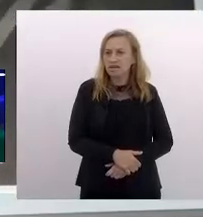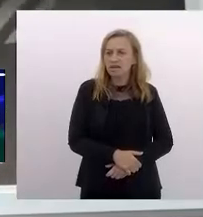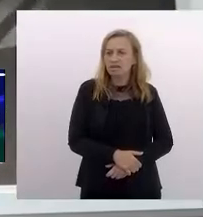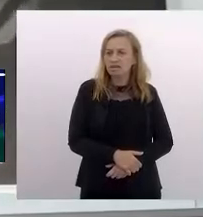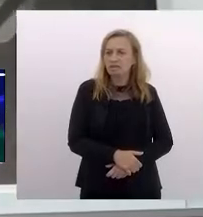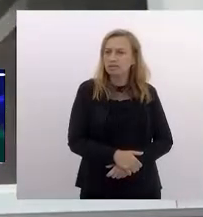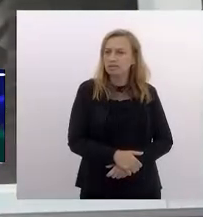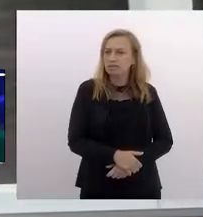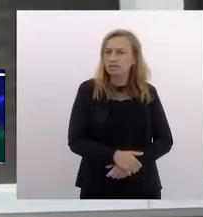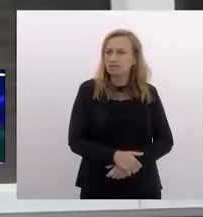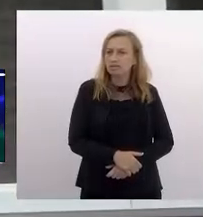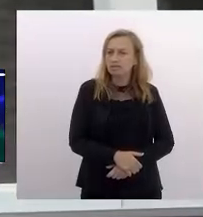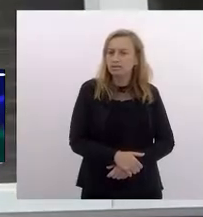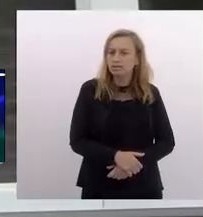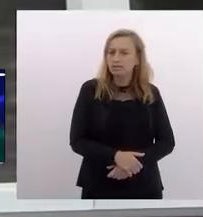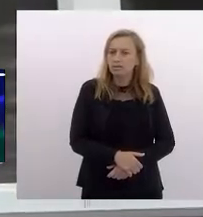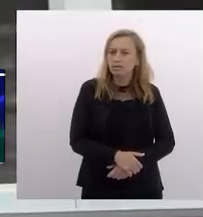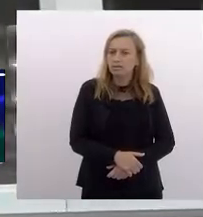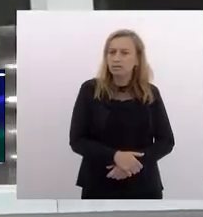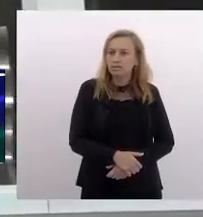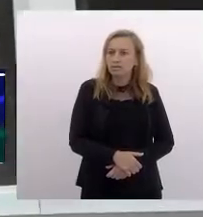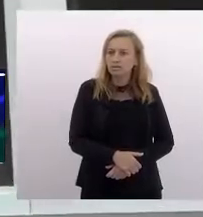E aí